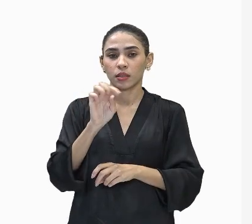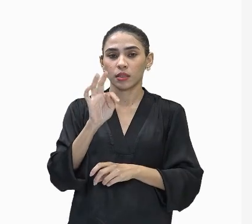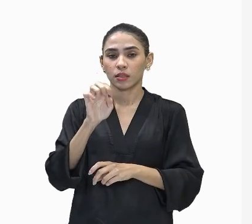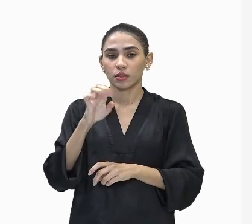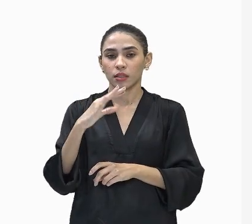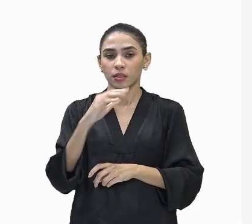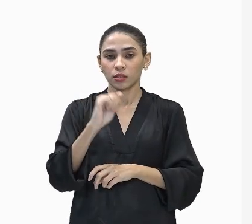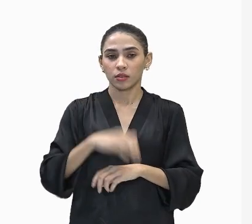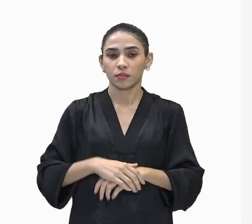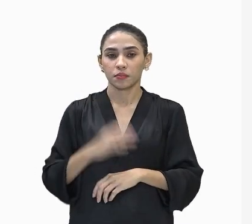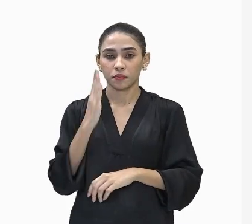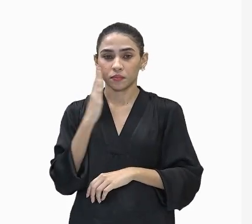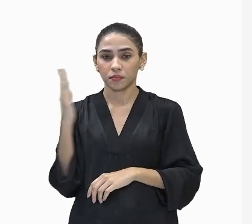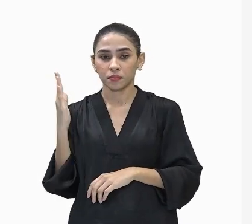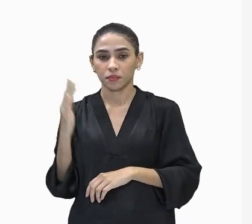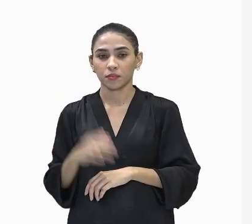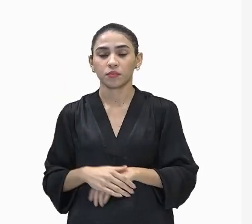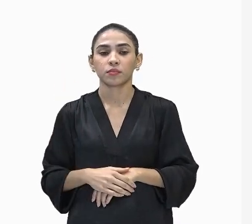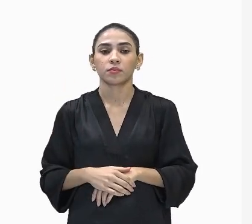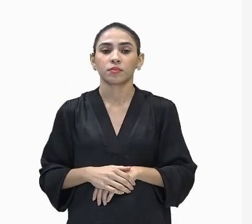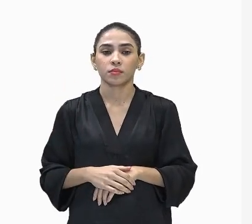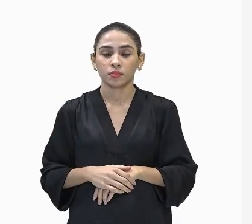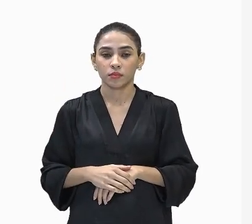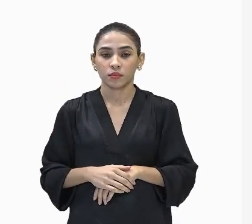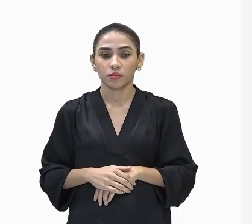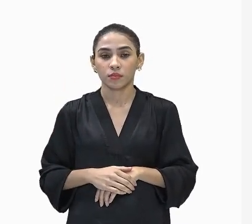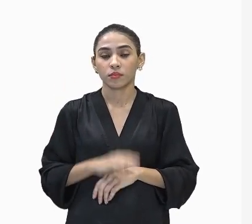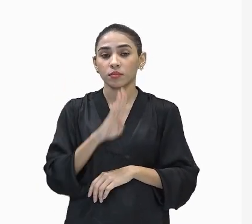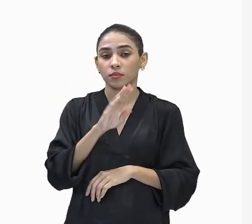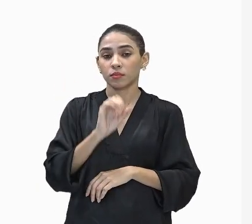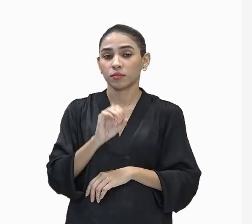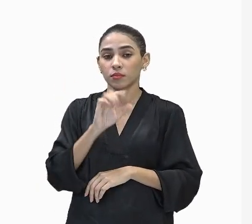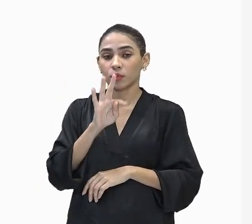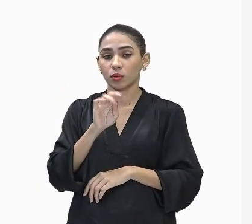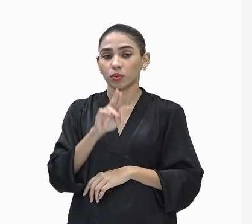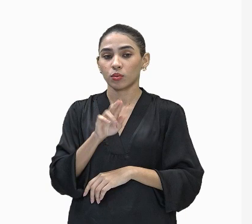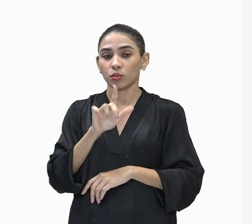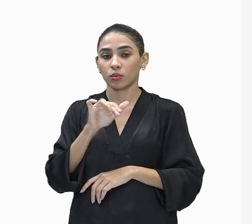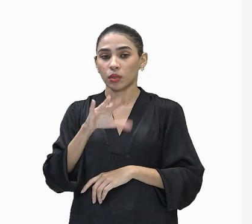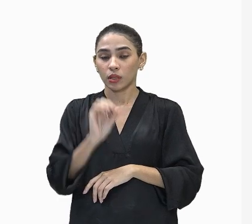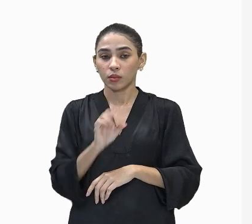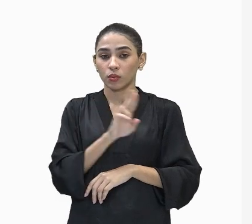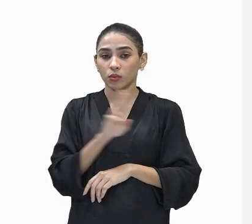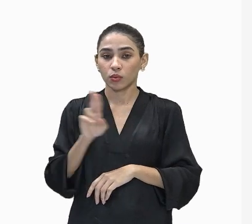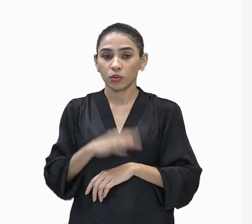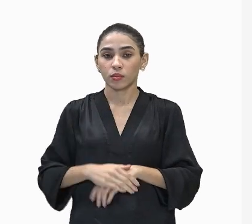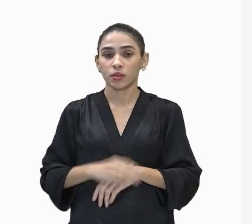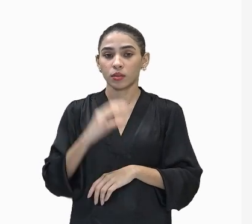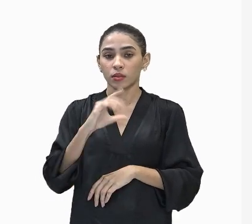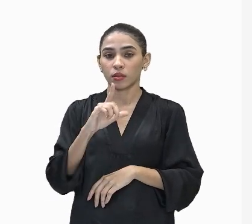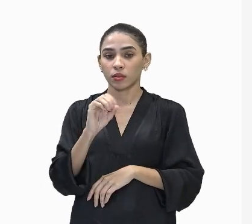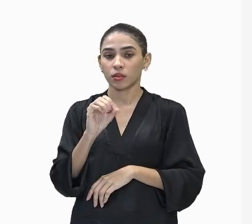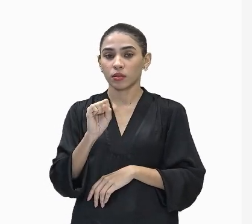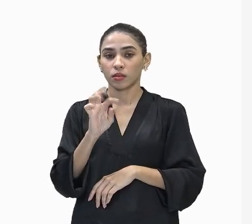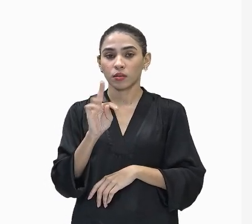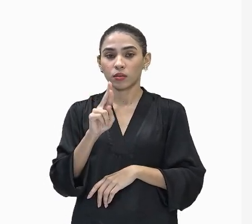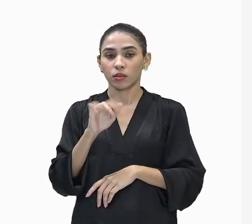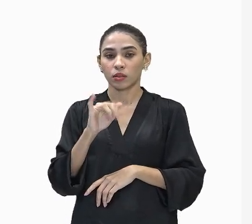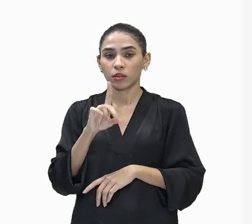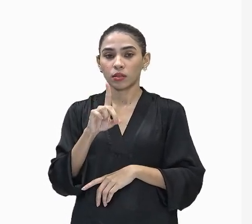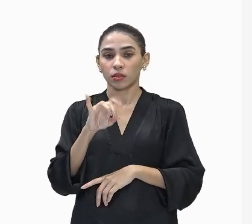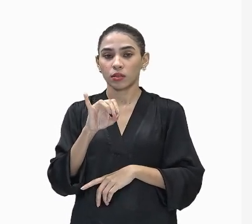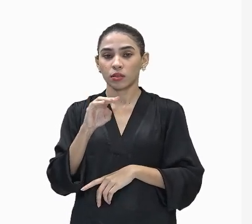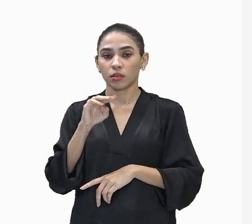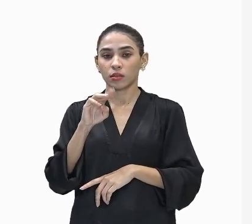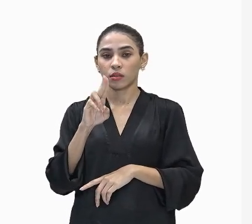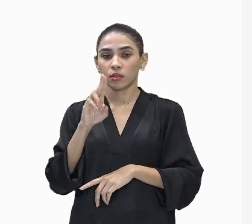bactéria que está relacionada com o botulismo que é a bactéria clostridium botulino Só que essa